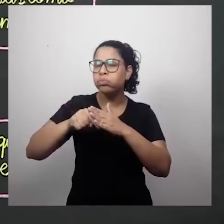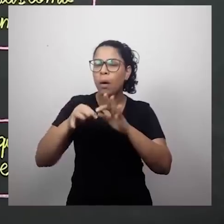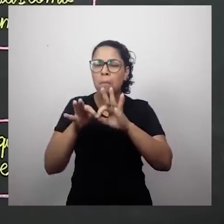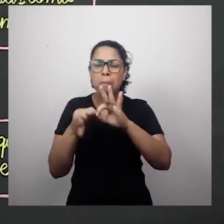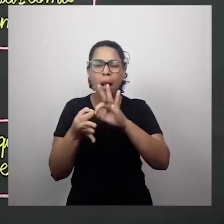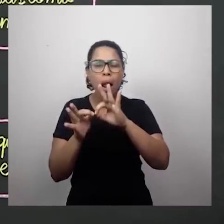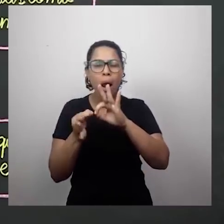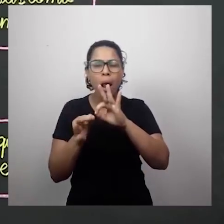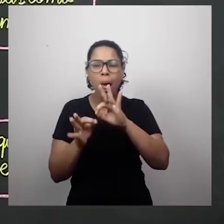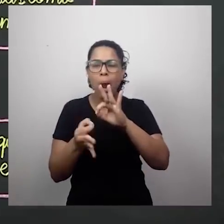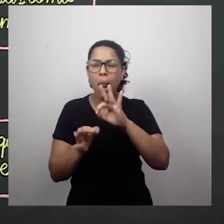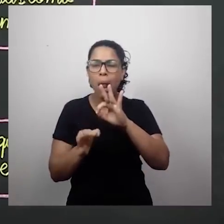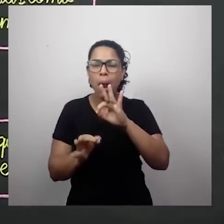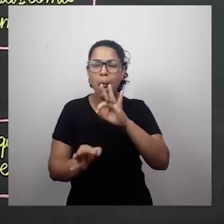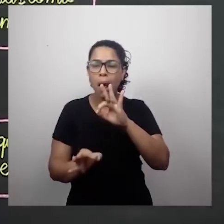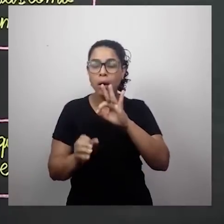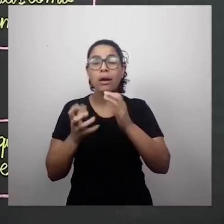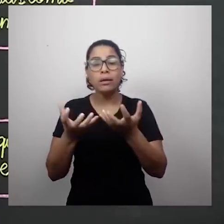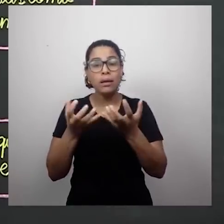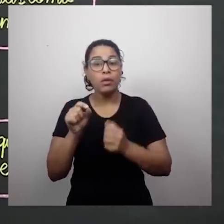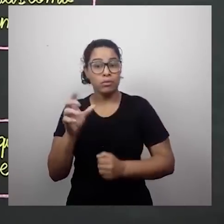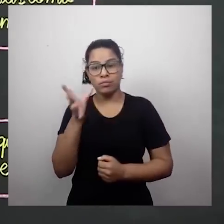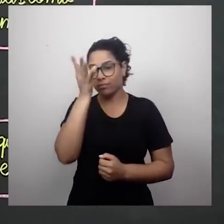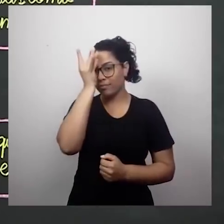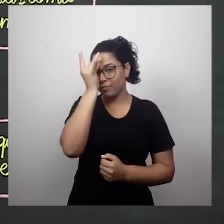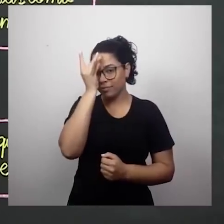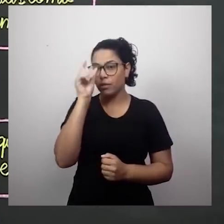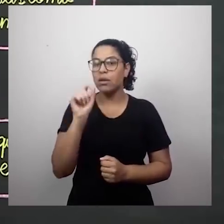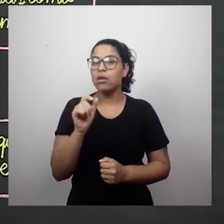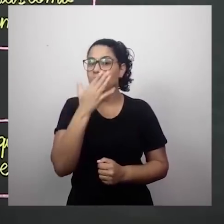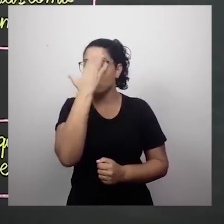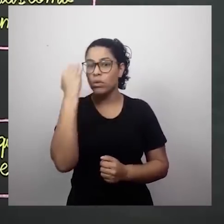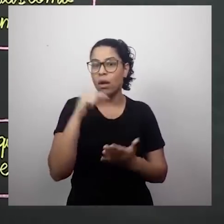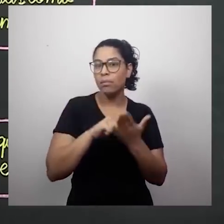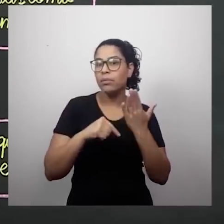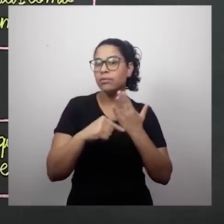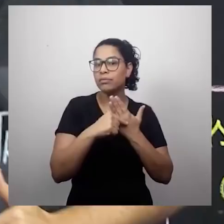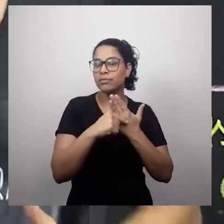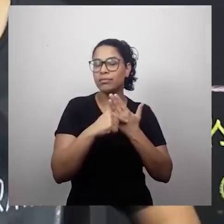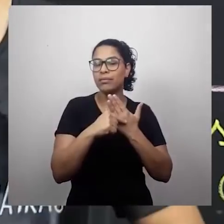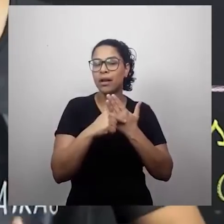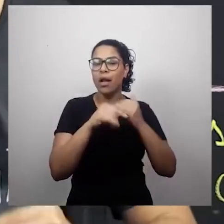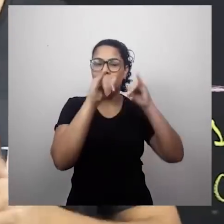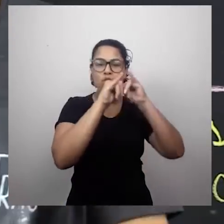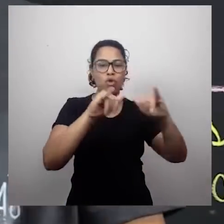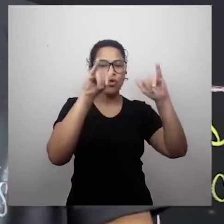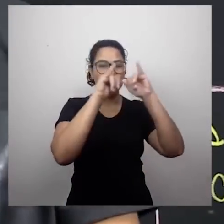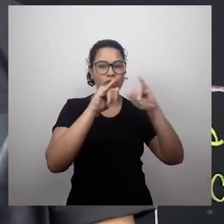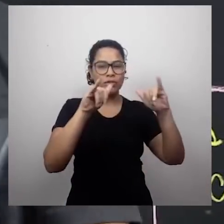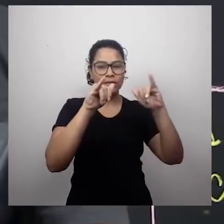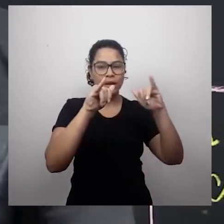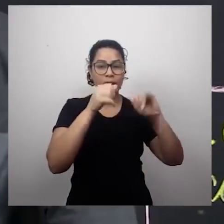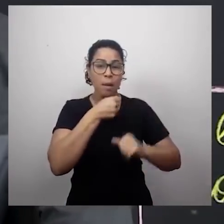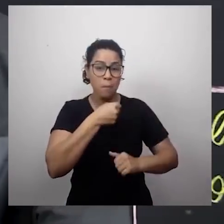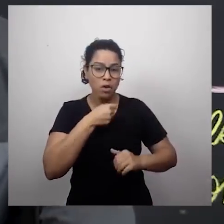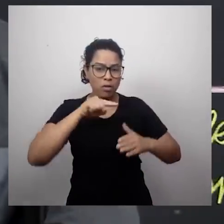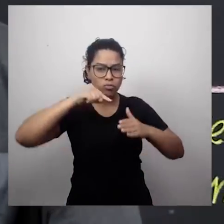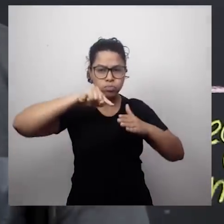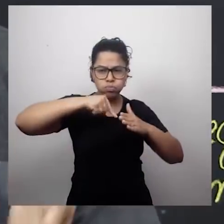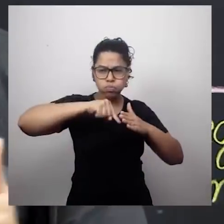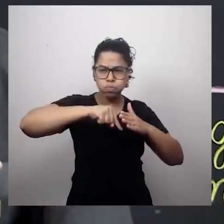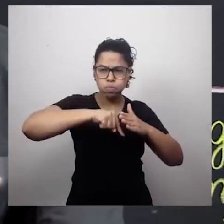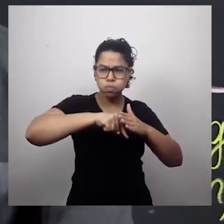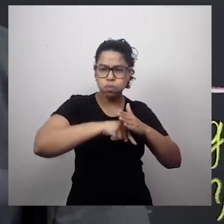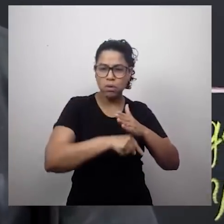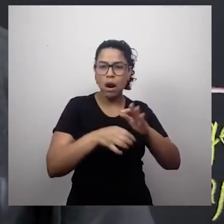esse mergulho eu queria que você guardasse. Não esquece dessa metáfora da notícia na superfície e a reportagem na profundidade, porque a